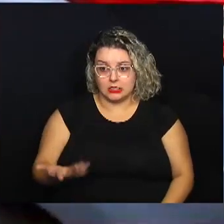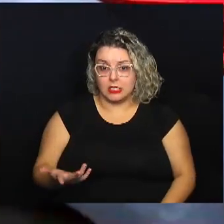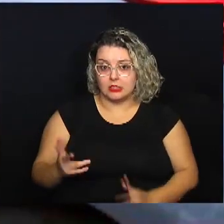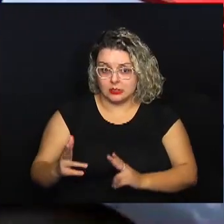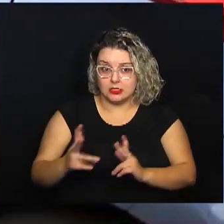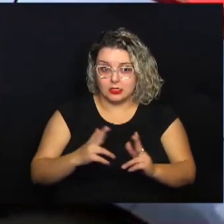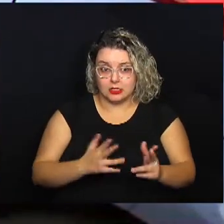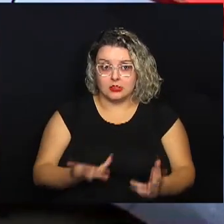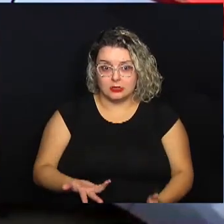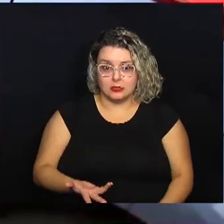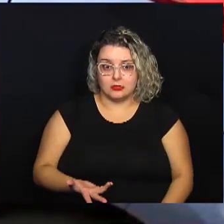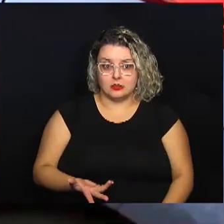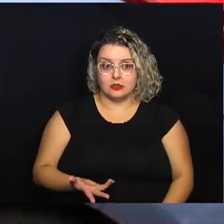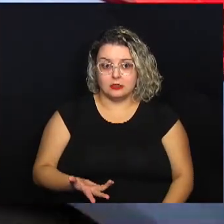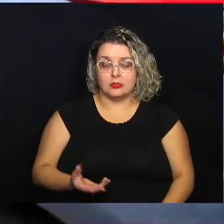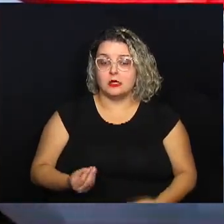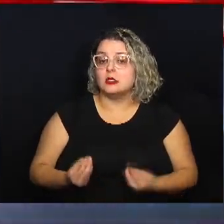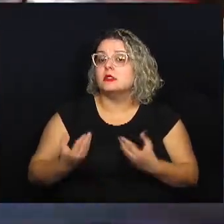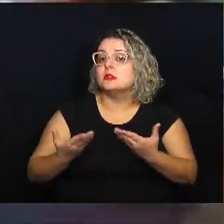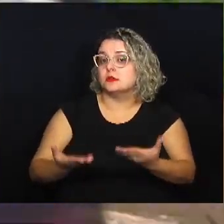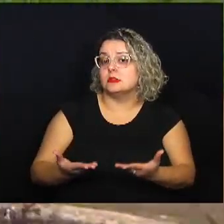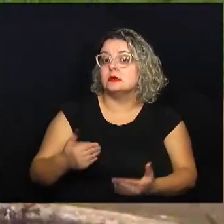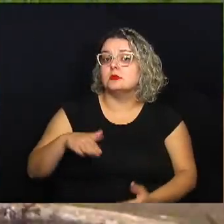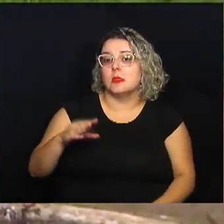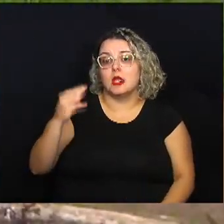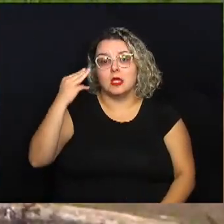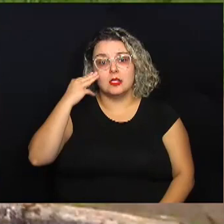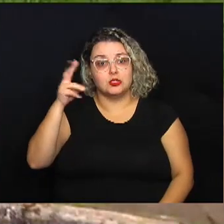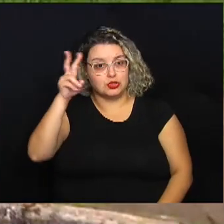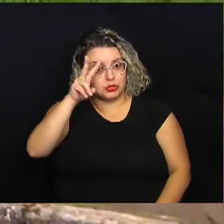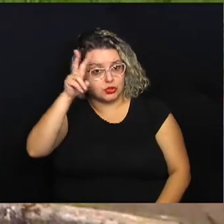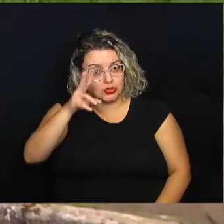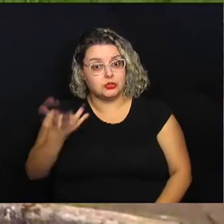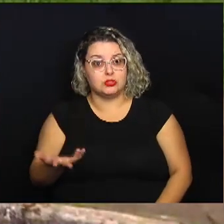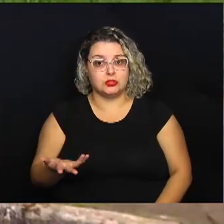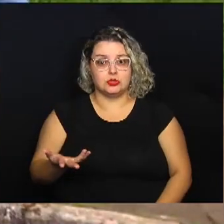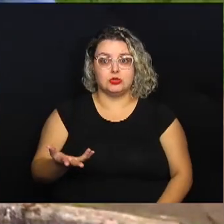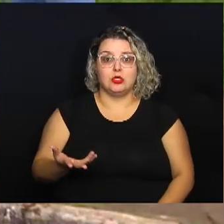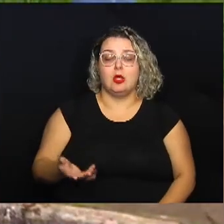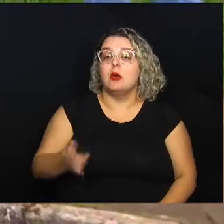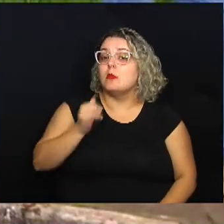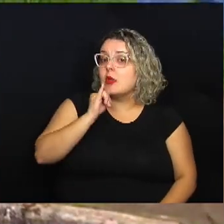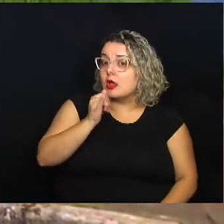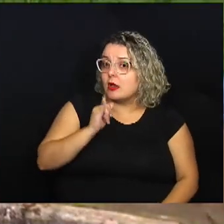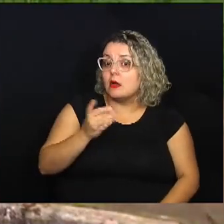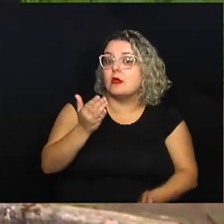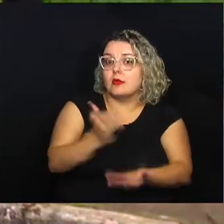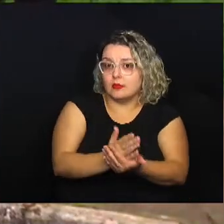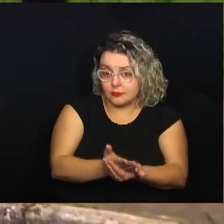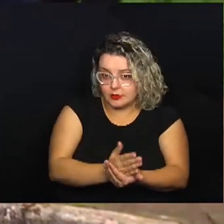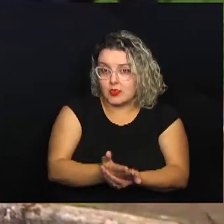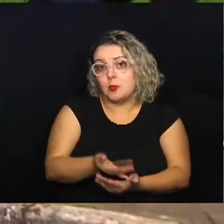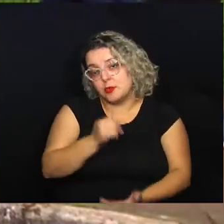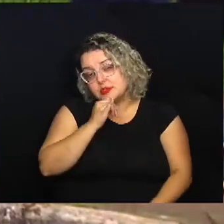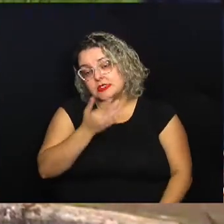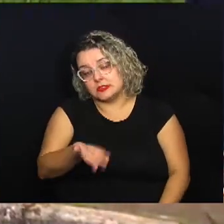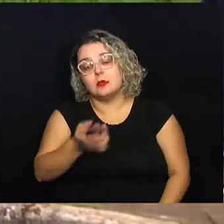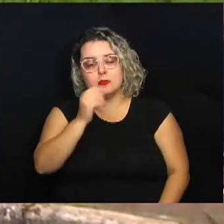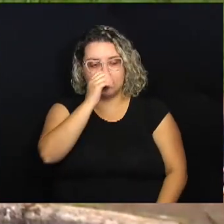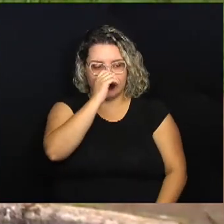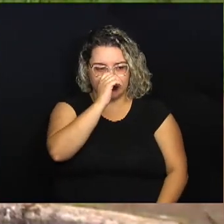vai trazendo mais assim, memórias, histórias para contar sobre mandioca, né? E